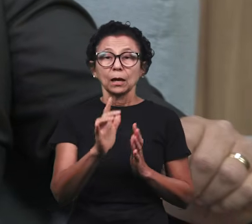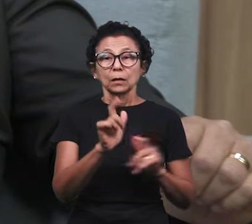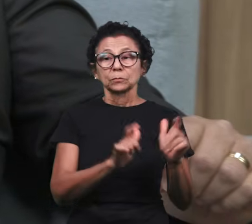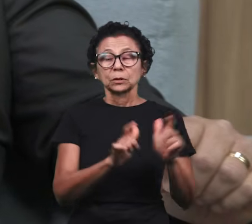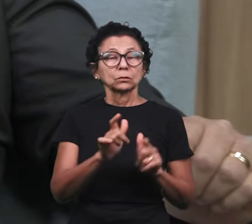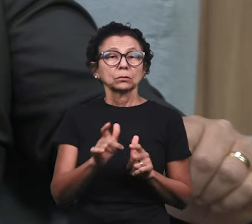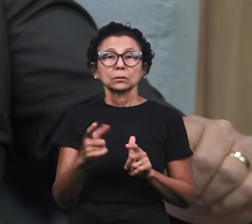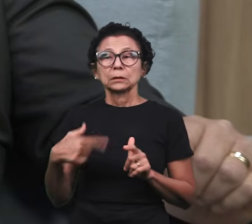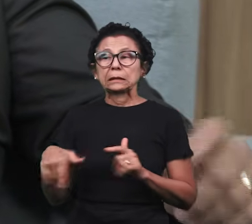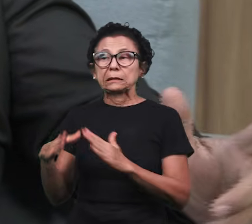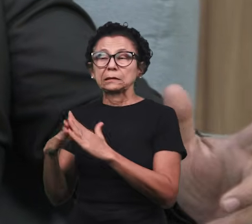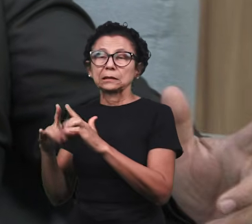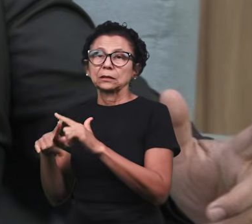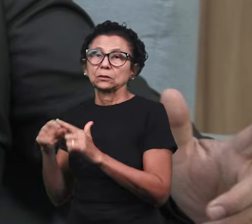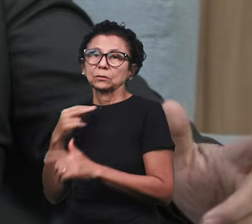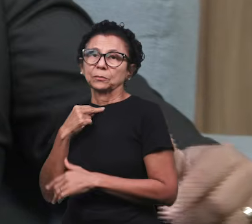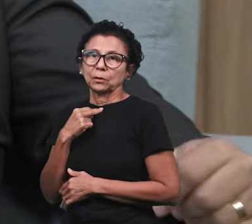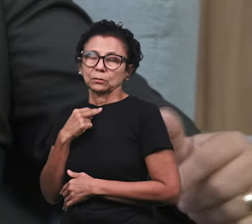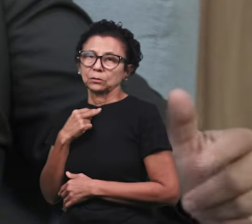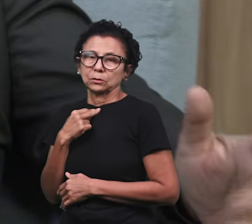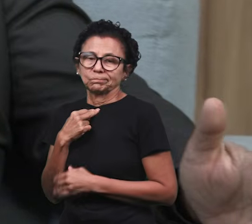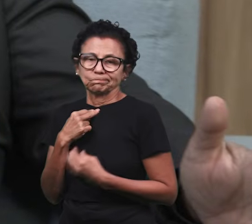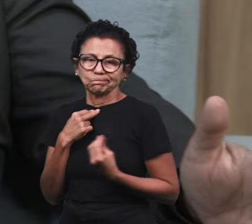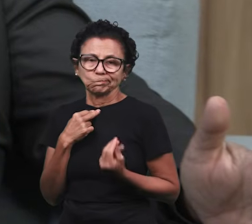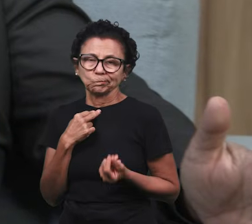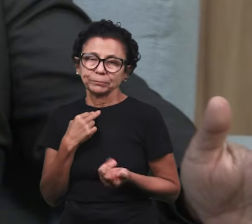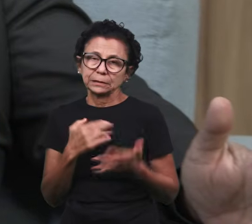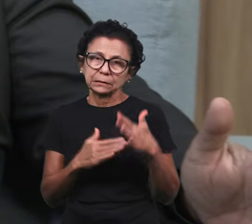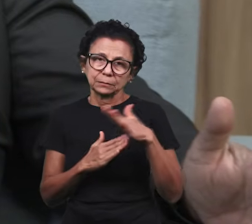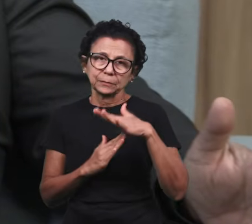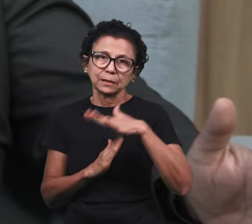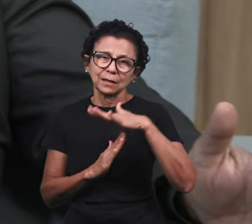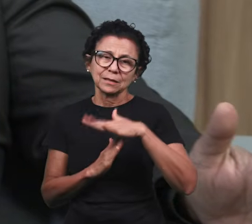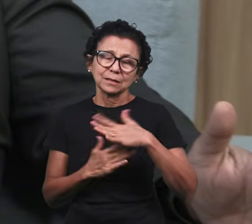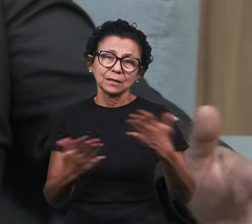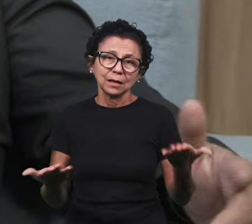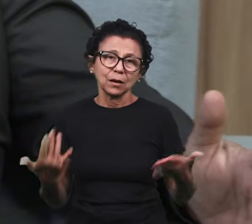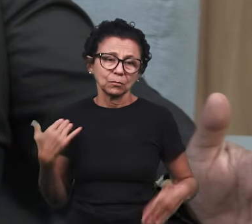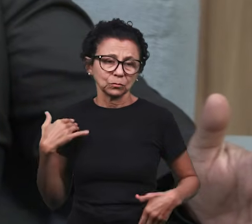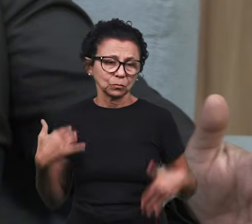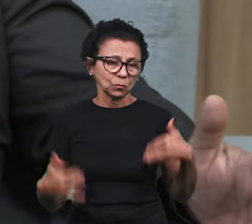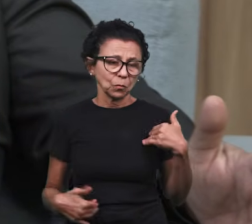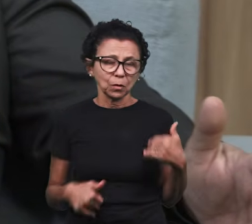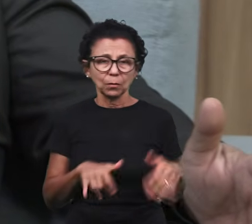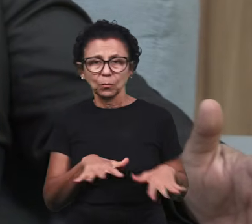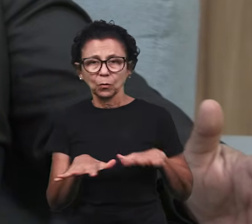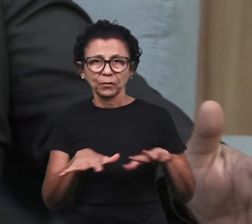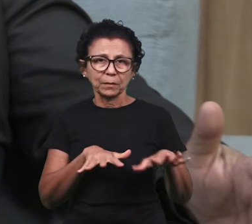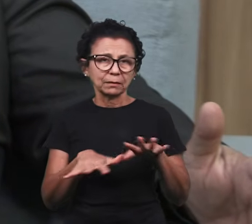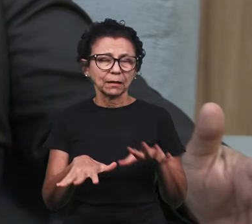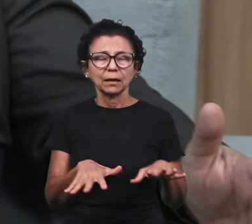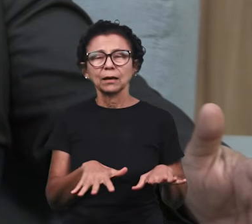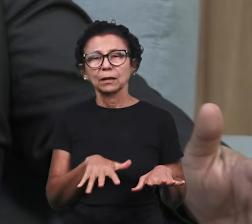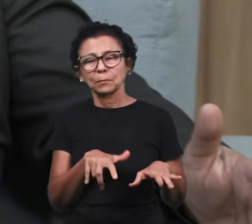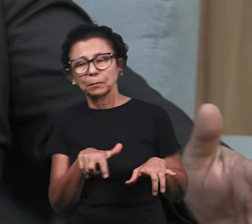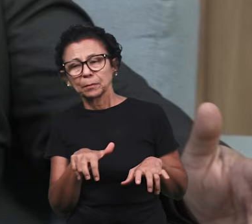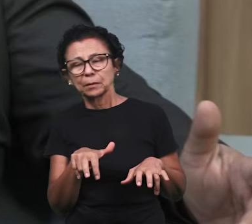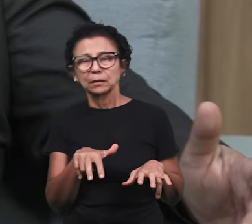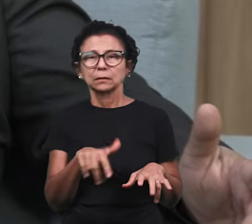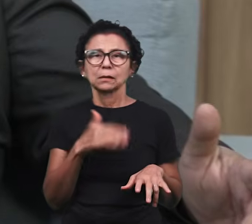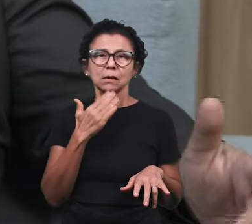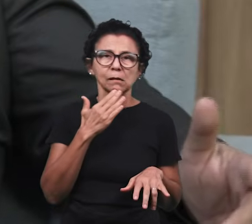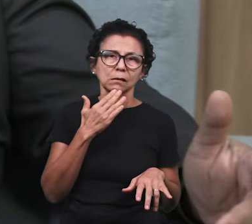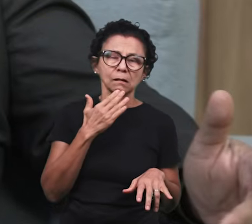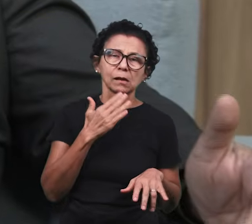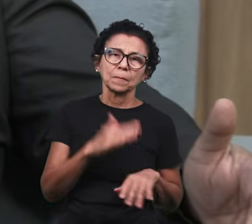dessa senhora aí, não pode ir na igreja, tem as suas limitações até físicas para poder ir para a igreja. Nesse caso, o